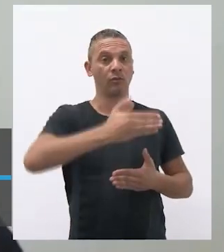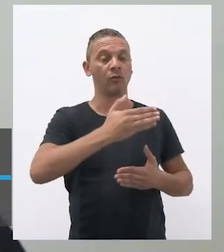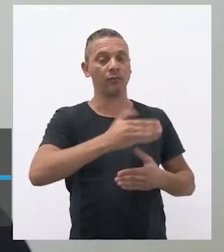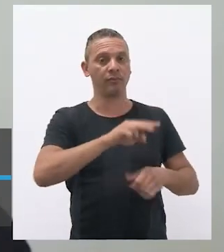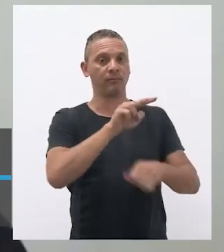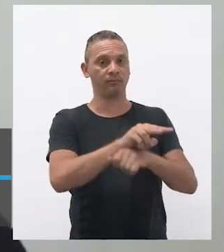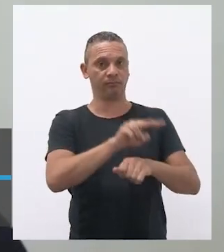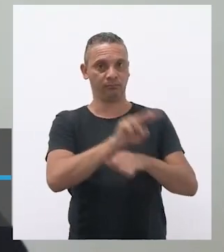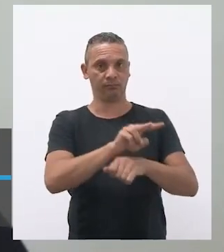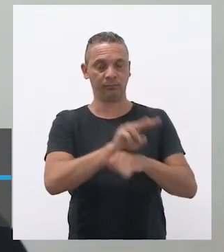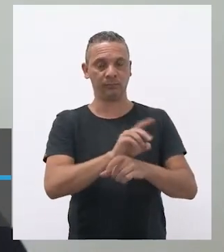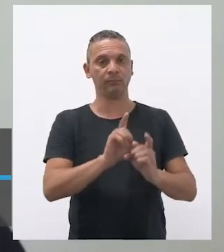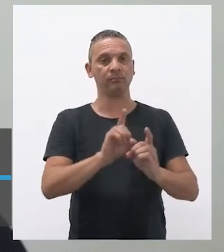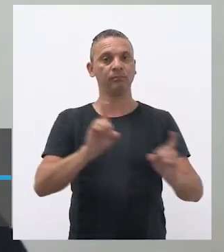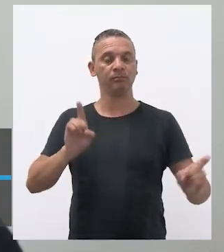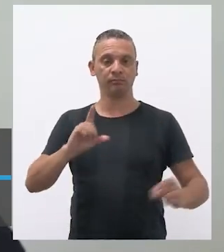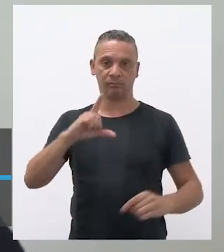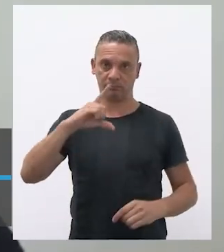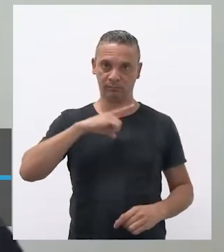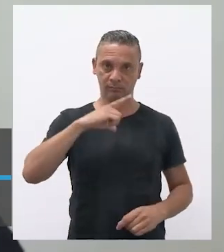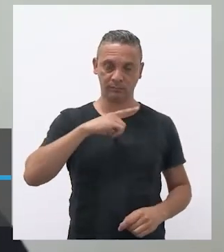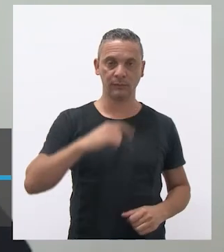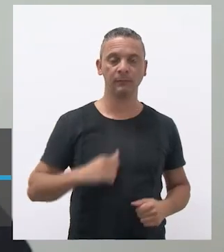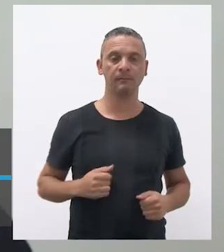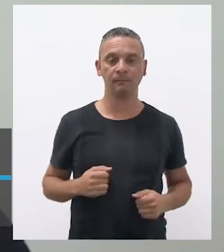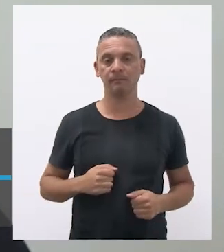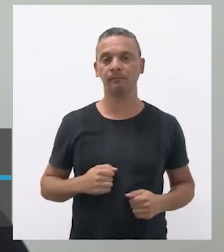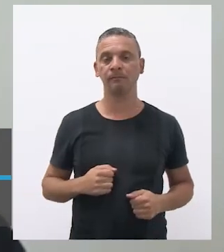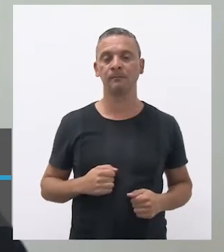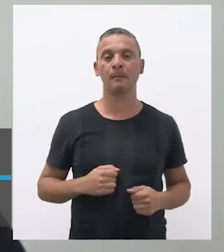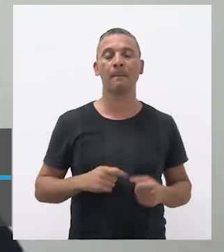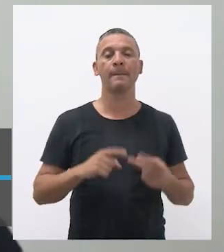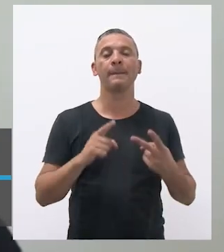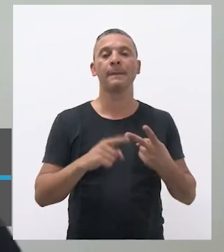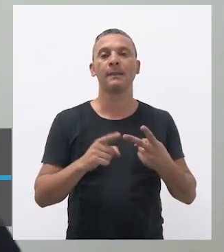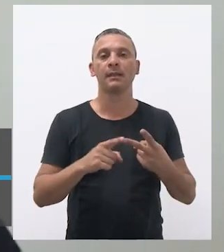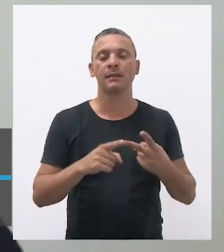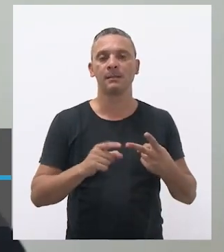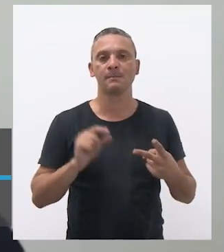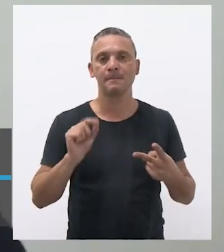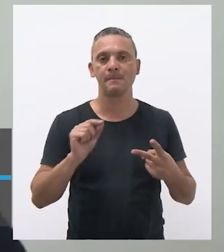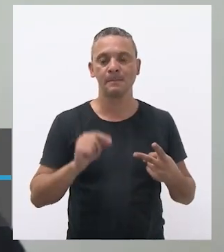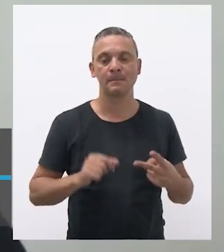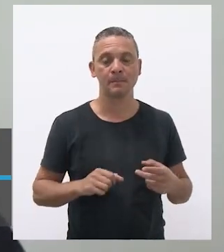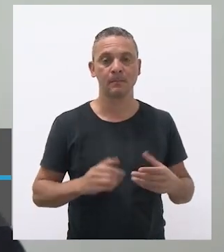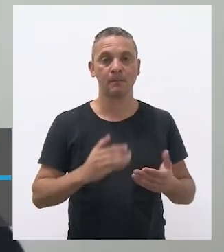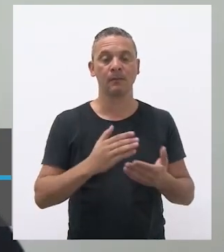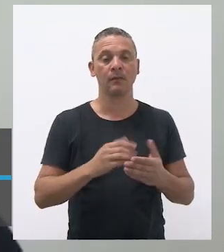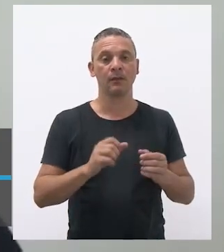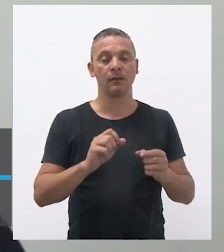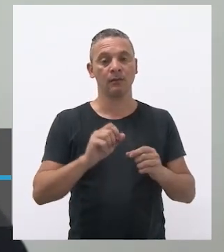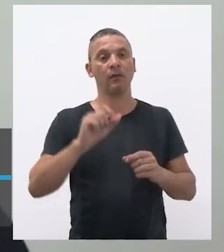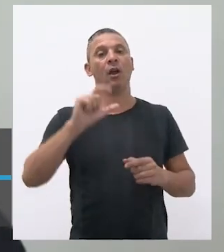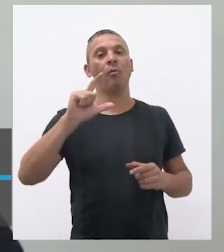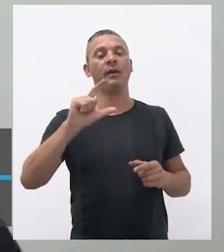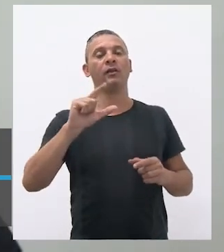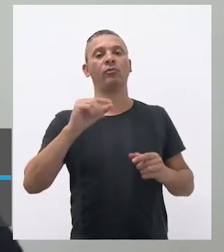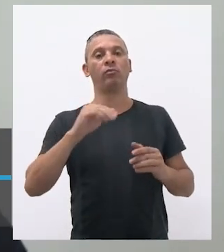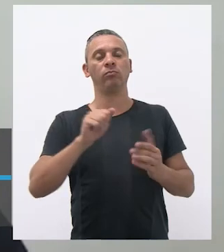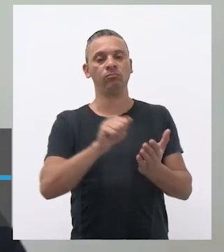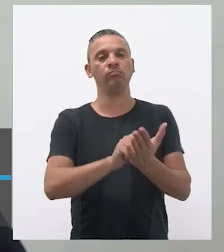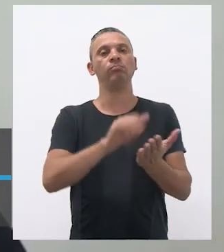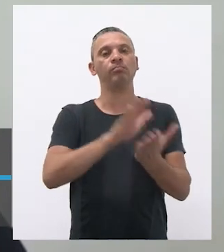violência mais comum. A Lei Maria da Penha ainda conceitua a violência sexual como sendo qualquer